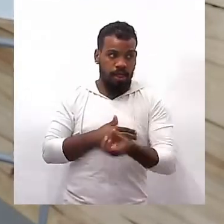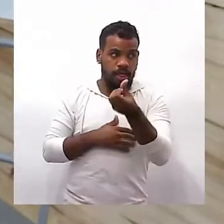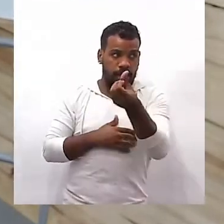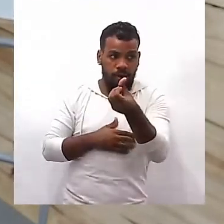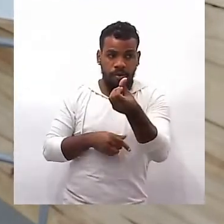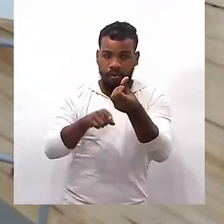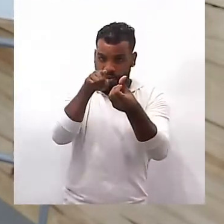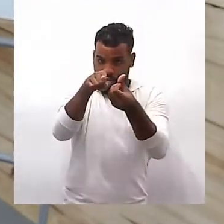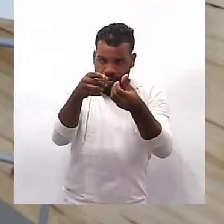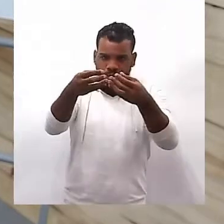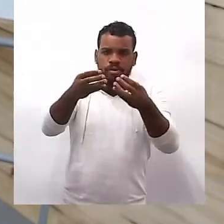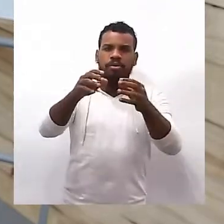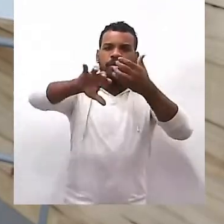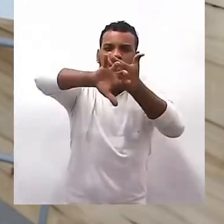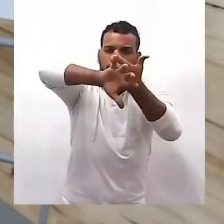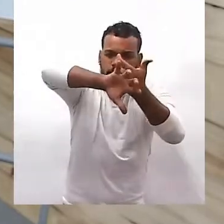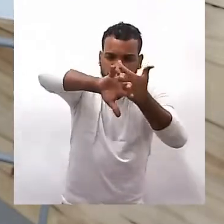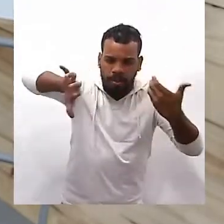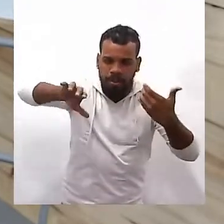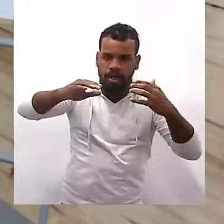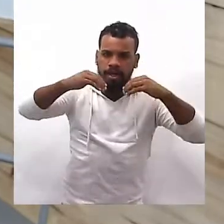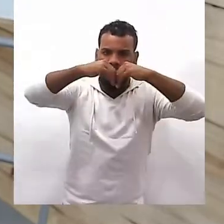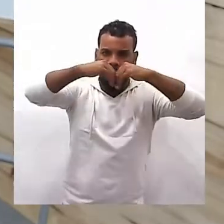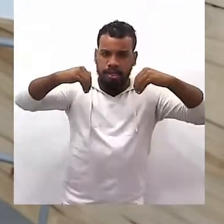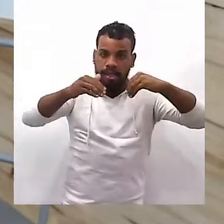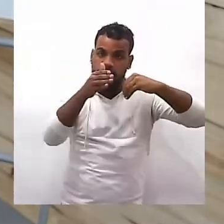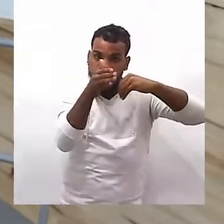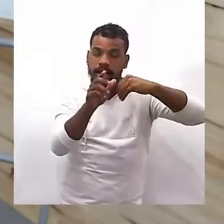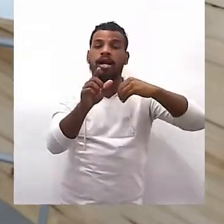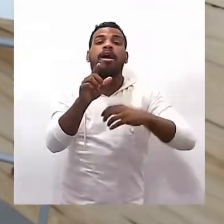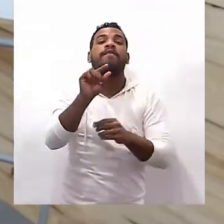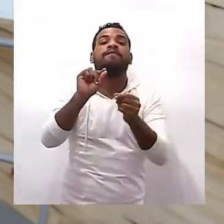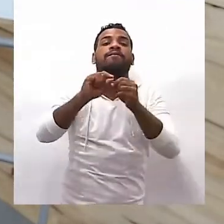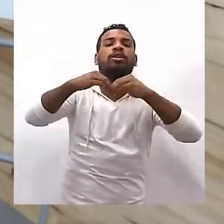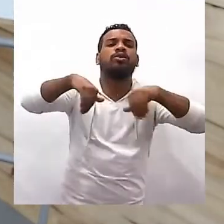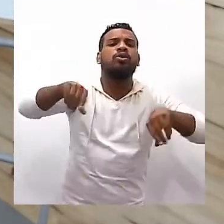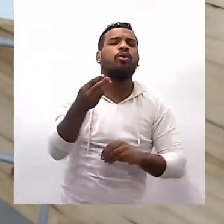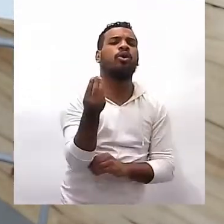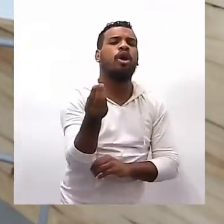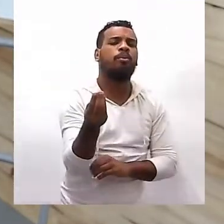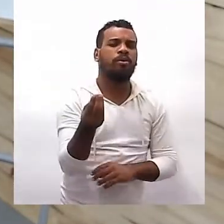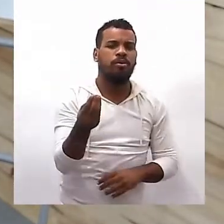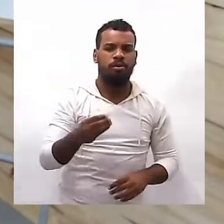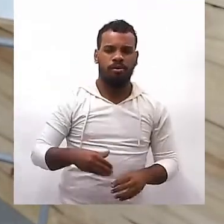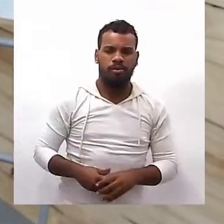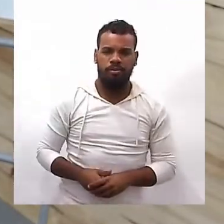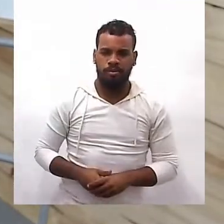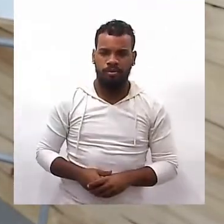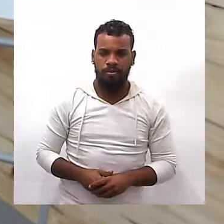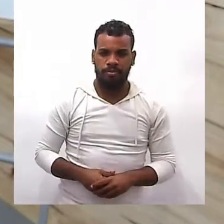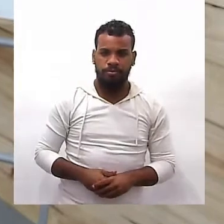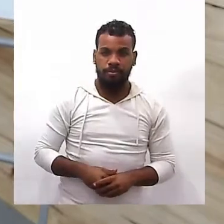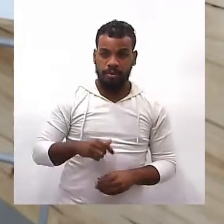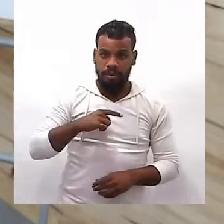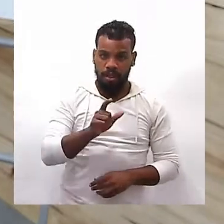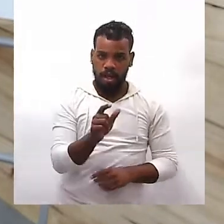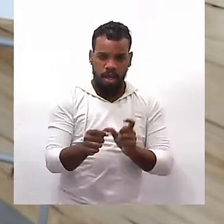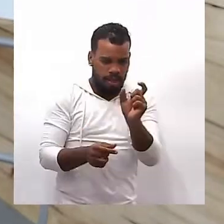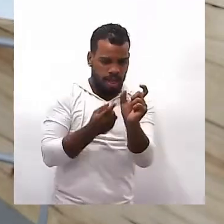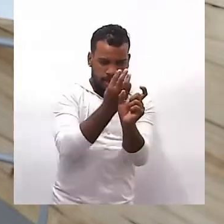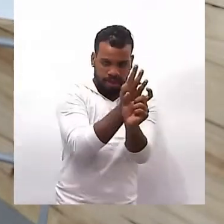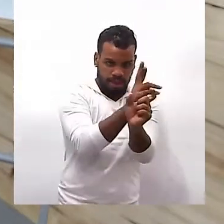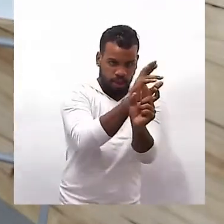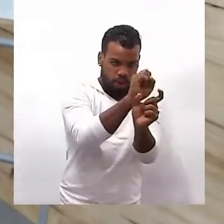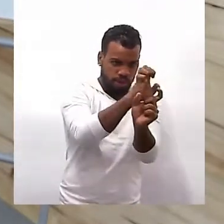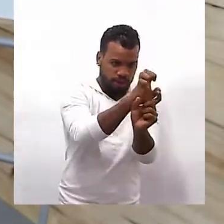quando você quebra essa glicose no meio, você vai quebrar essa glicose, ó, em uma triose aqui, 3